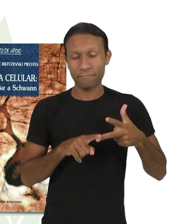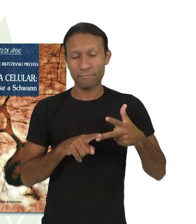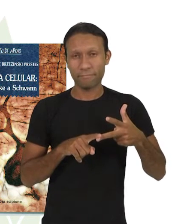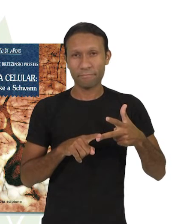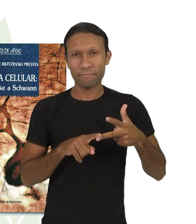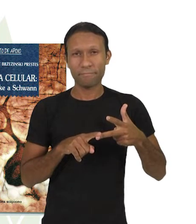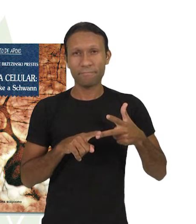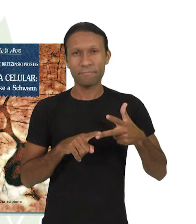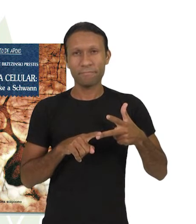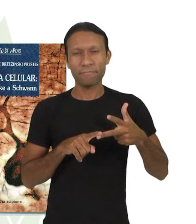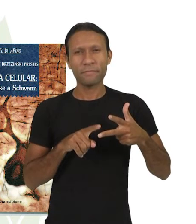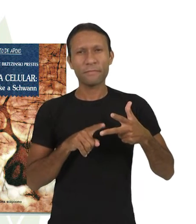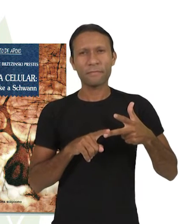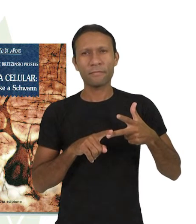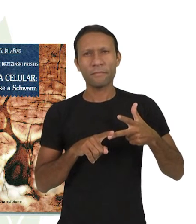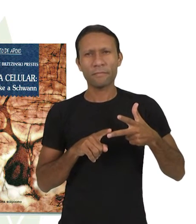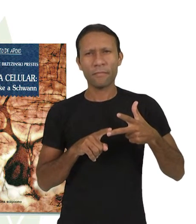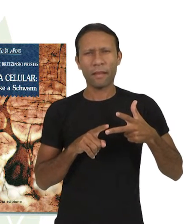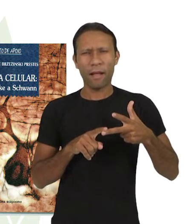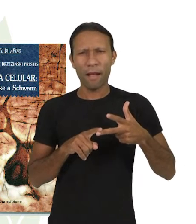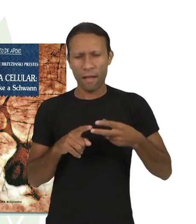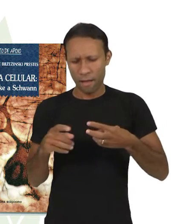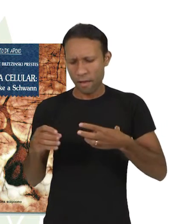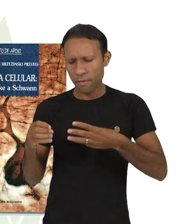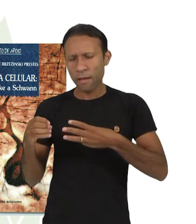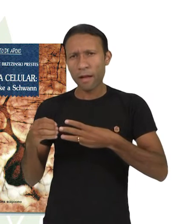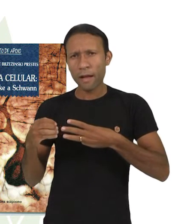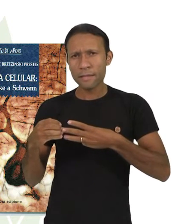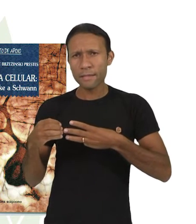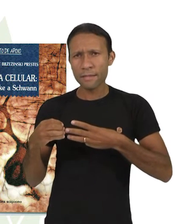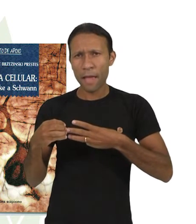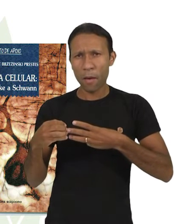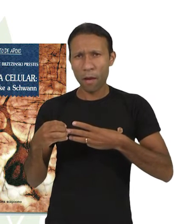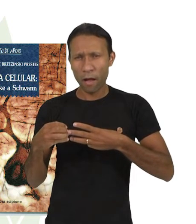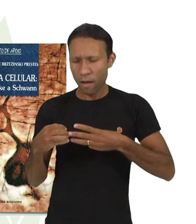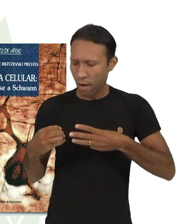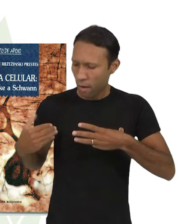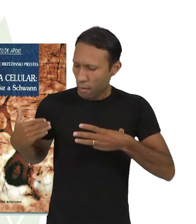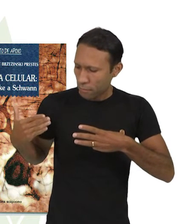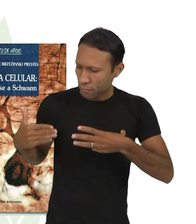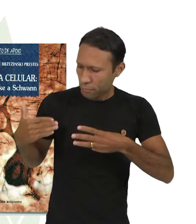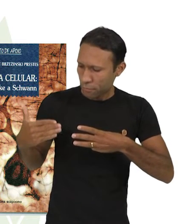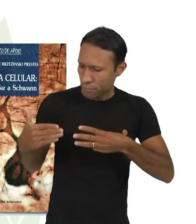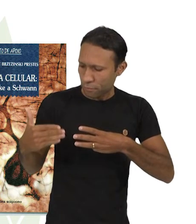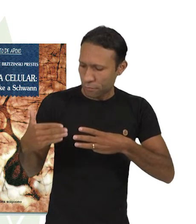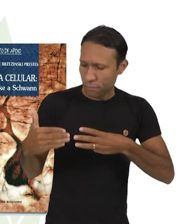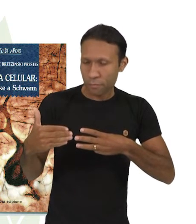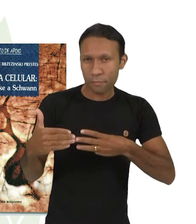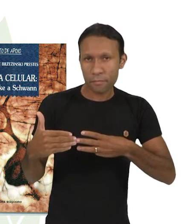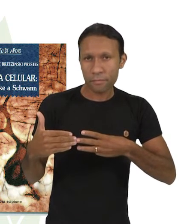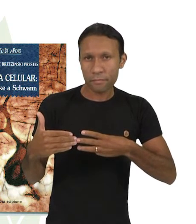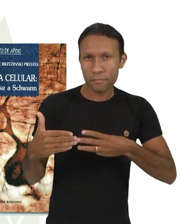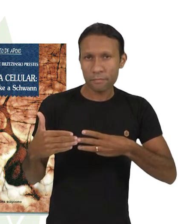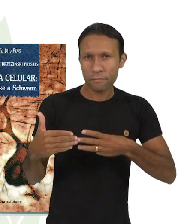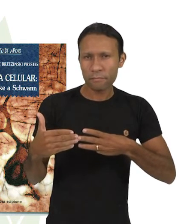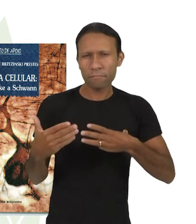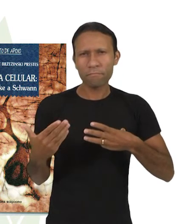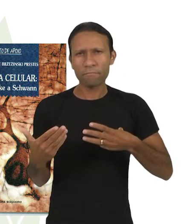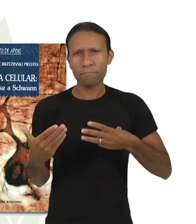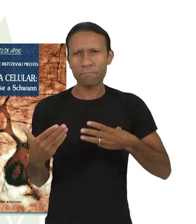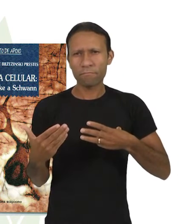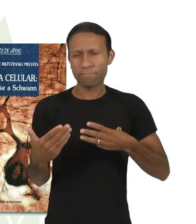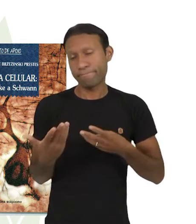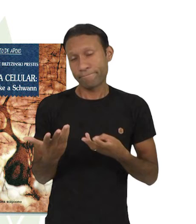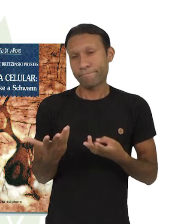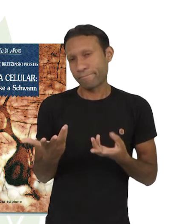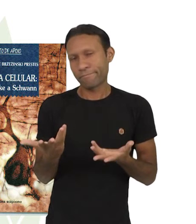que sua célula, ou cada célula vem de uma célula pré-existente, tá?